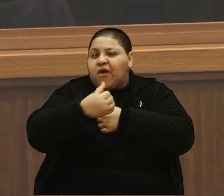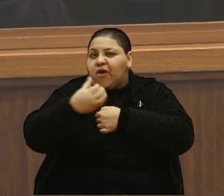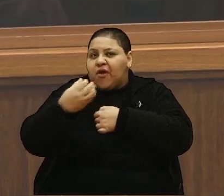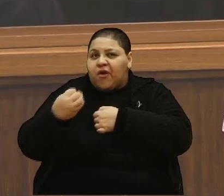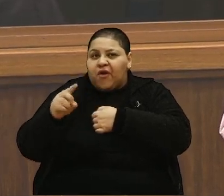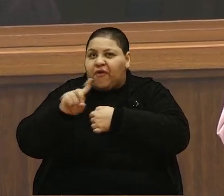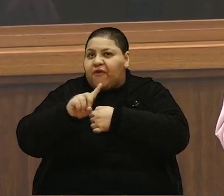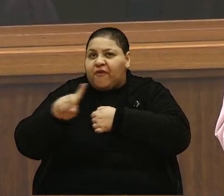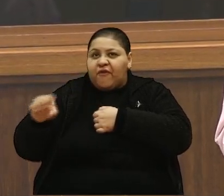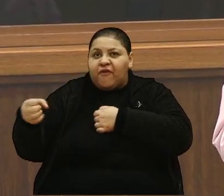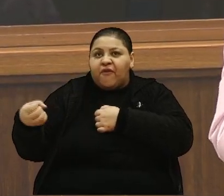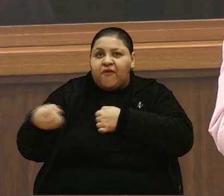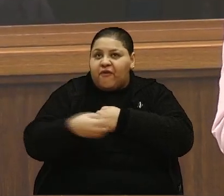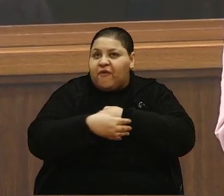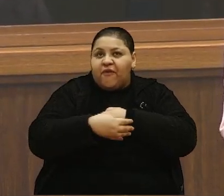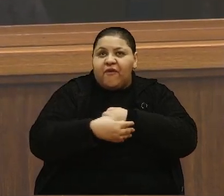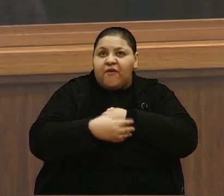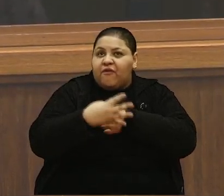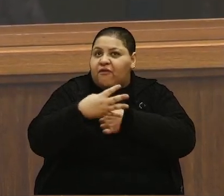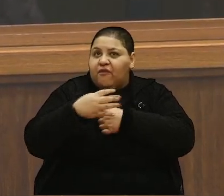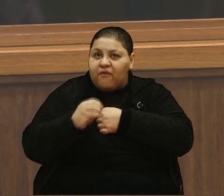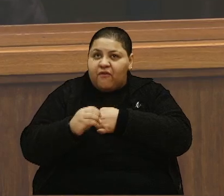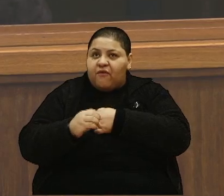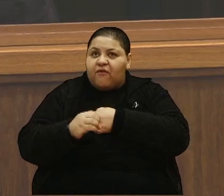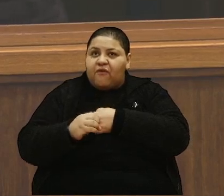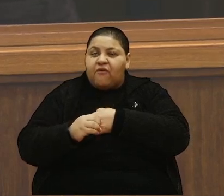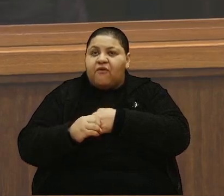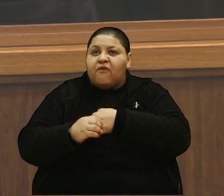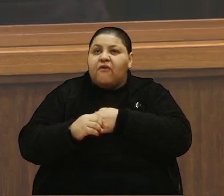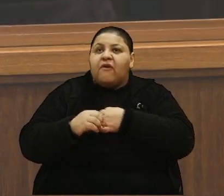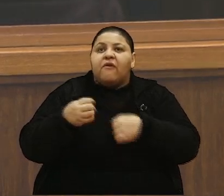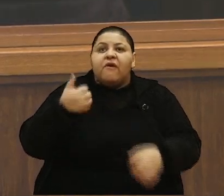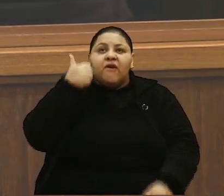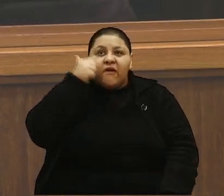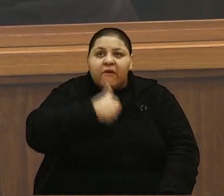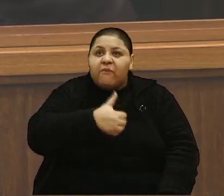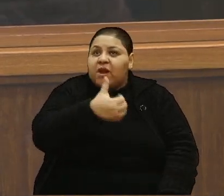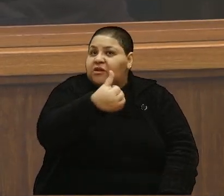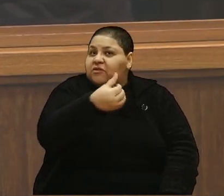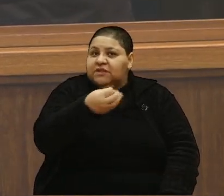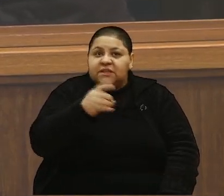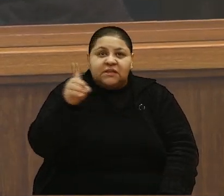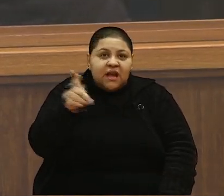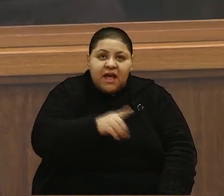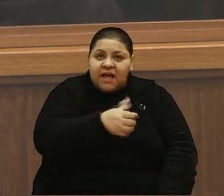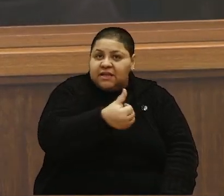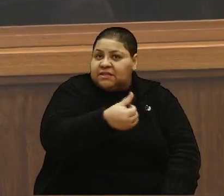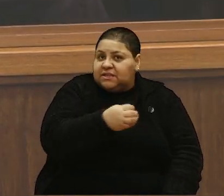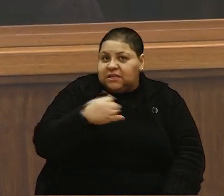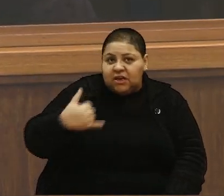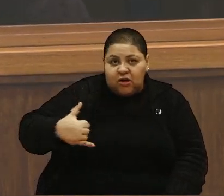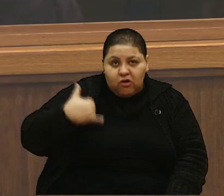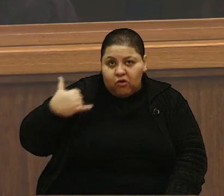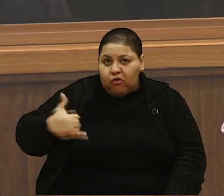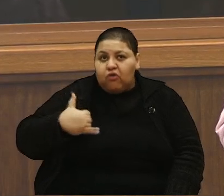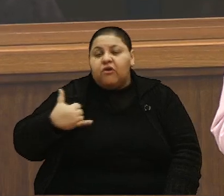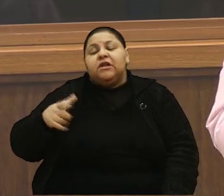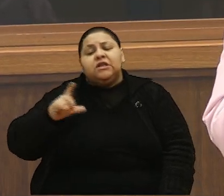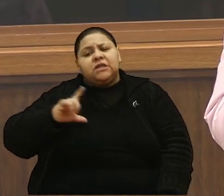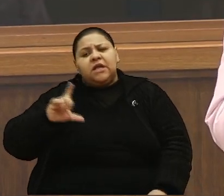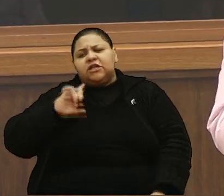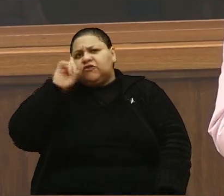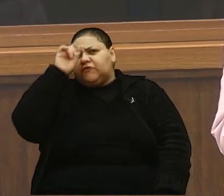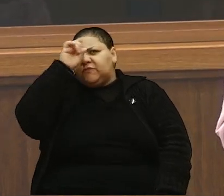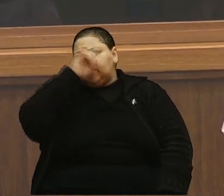a nova mulher dos 40, é a mulher dos 40, a mulher dos 60 é a mulher dos 60, hoje em dia, com todas as